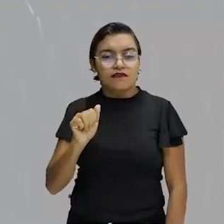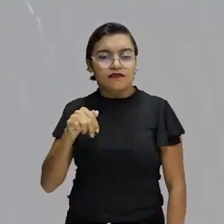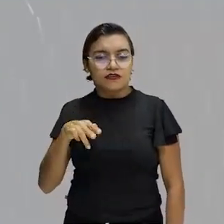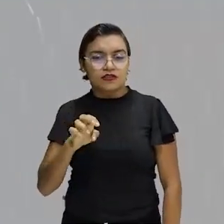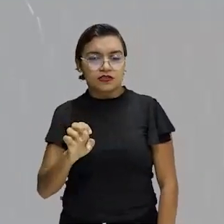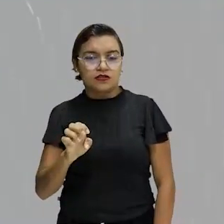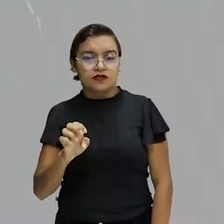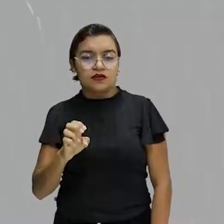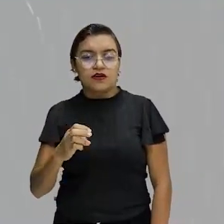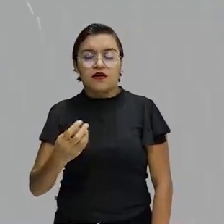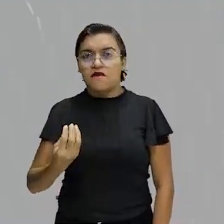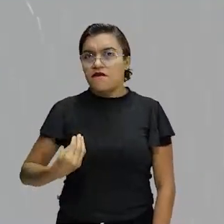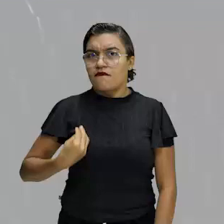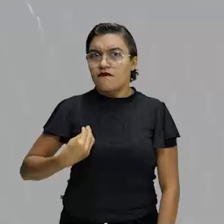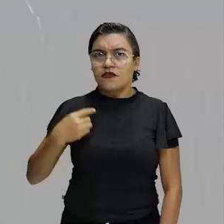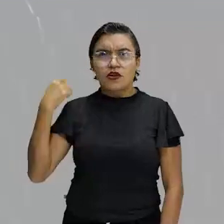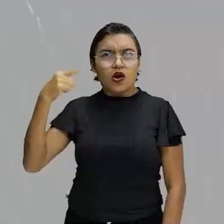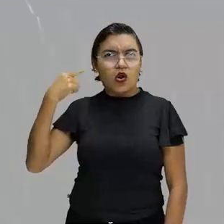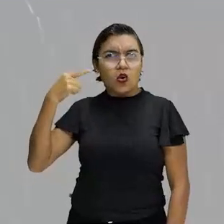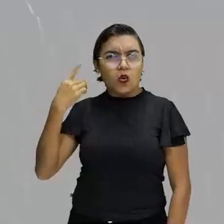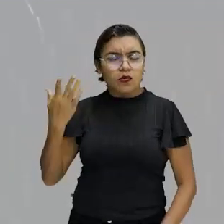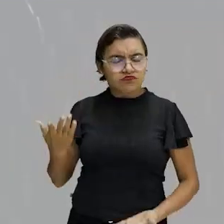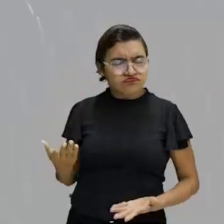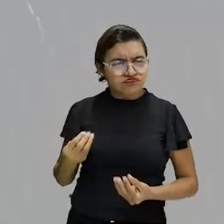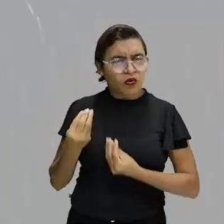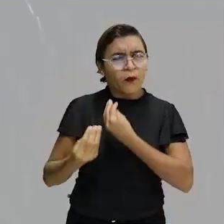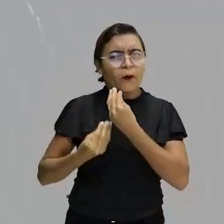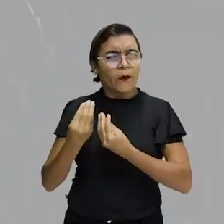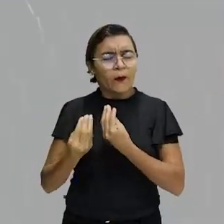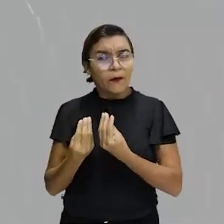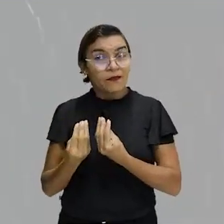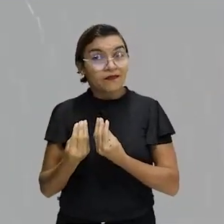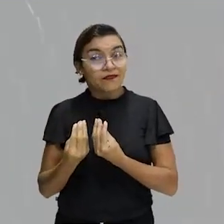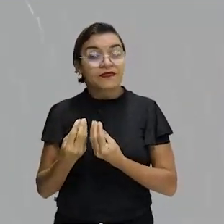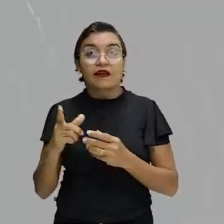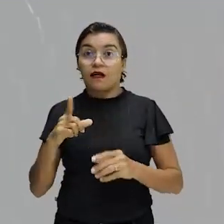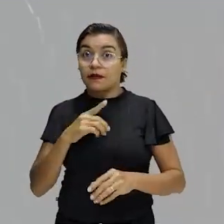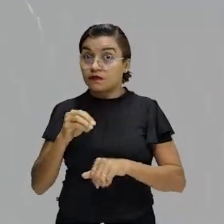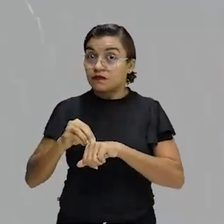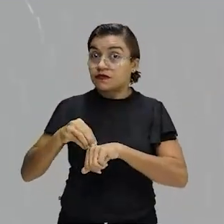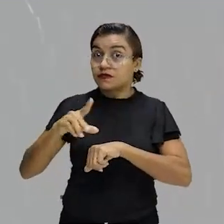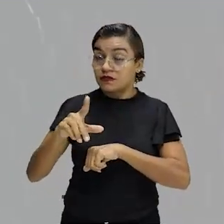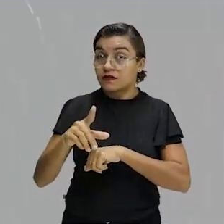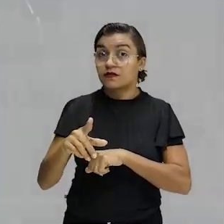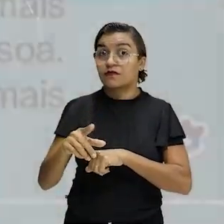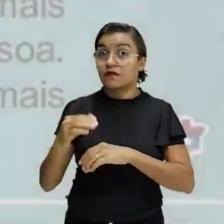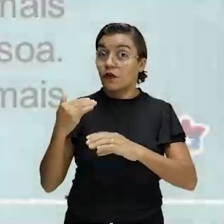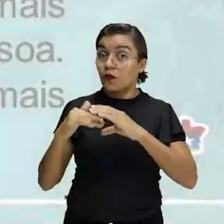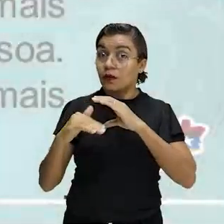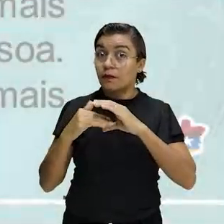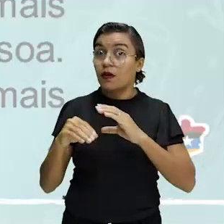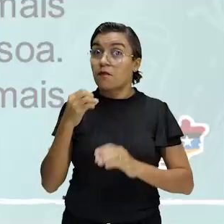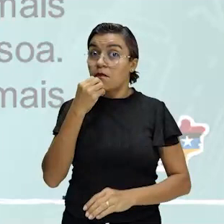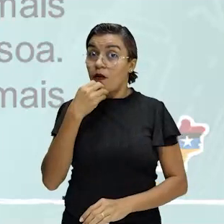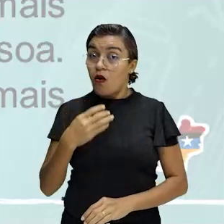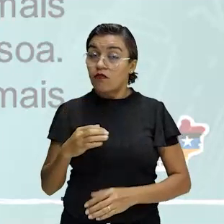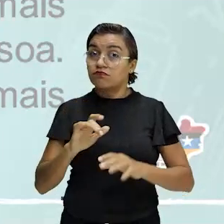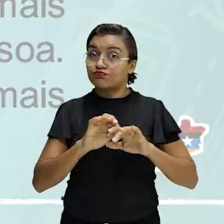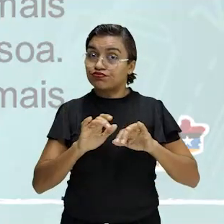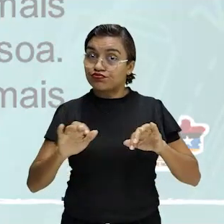stephanievidaloca@hotmail.com, não vai pegar legal. Então, primeira dica, tenha um endereço de e-mail adequado. Seja